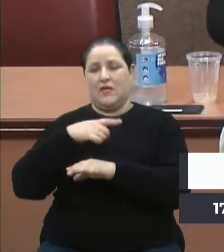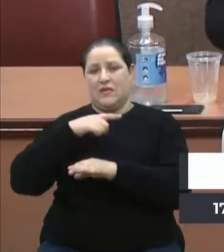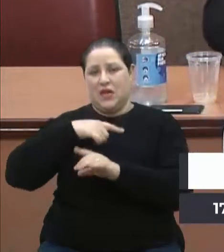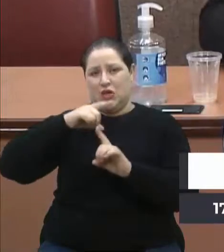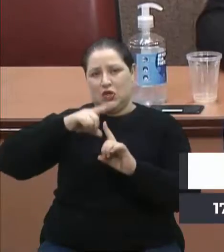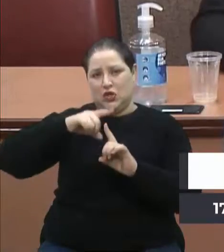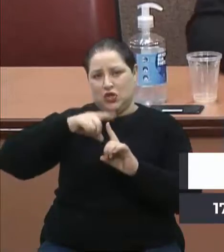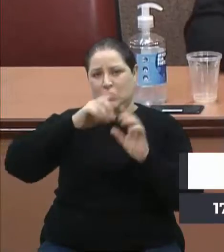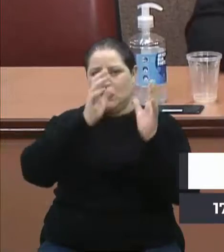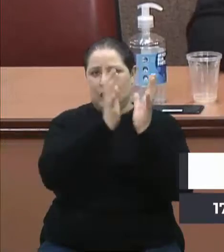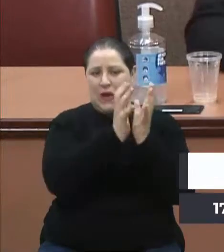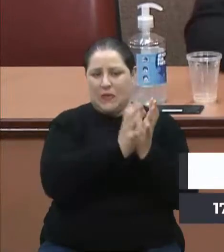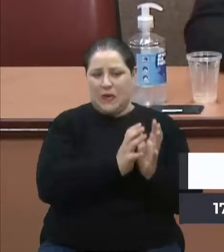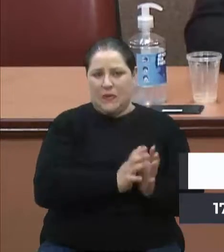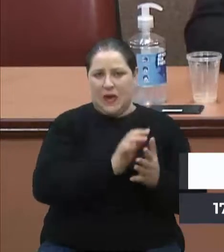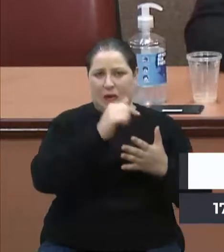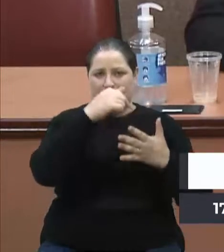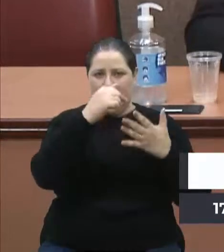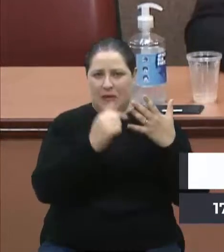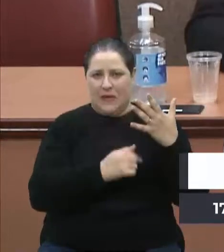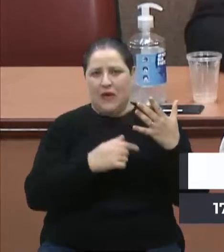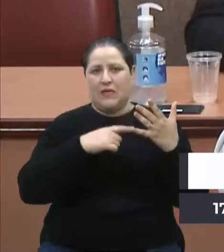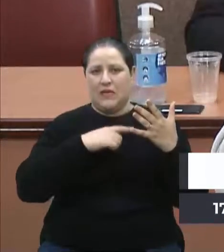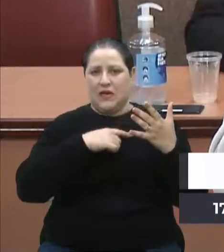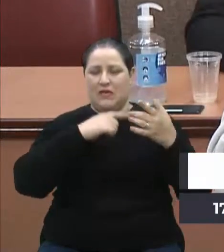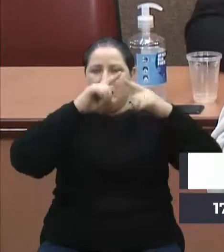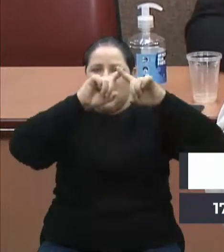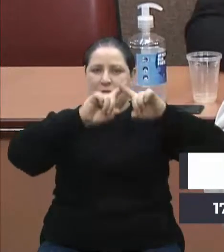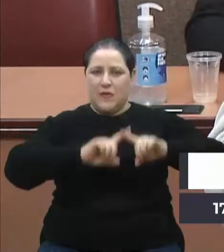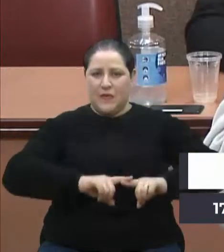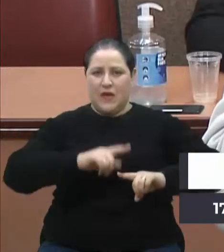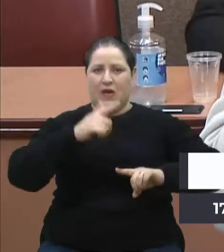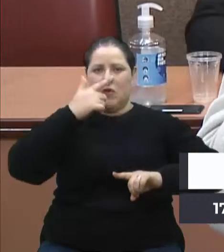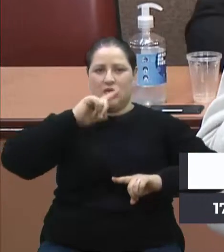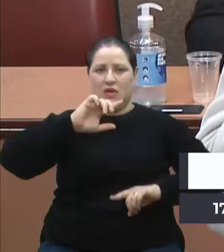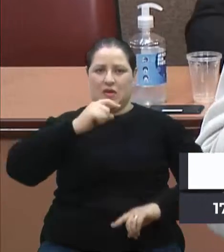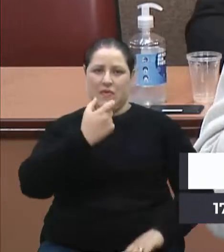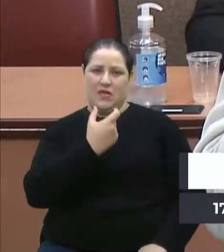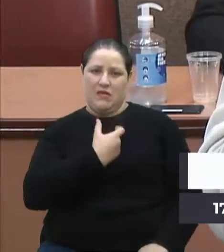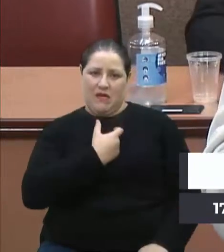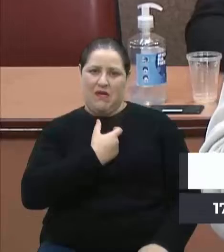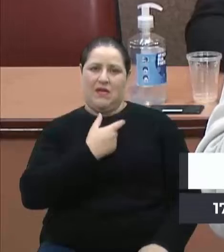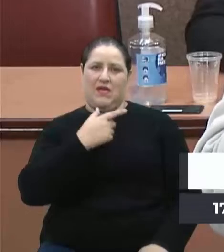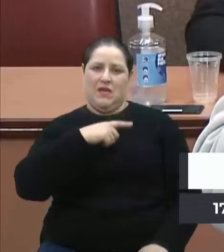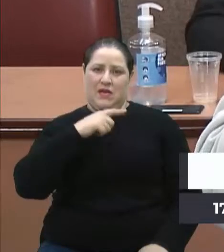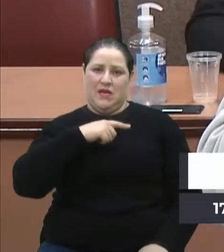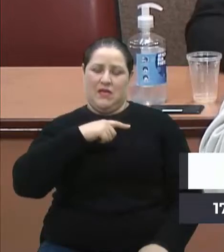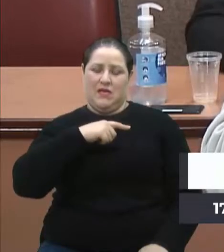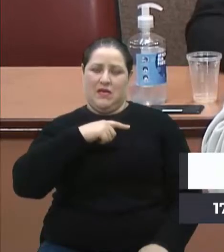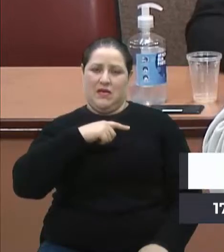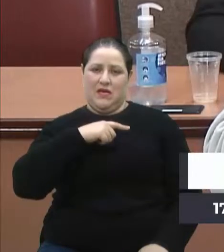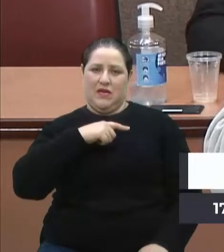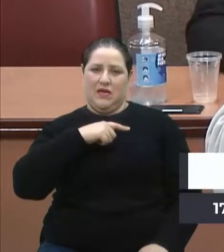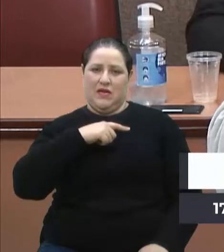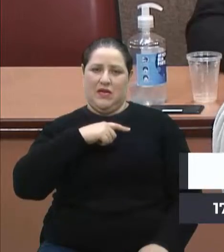competição que tinha medalhas de a pontuação para o ranking nacional